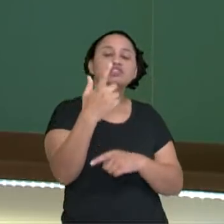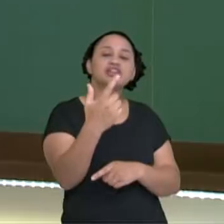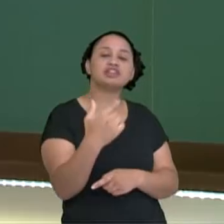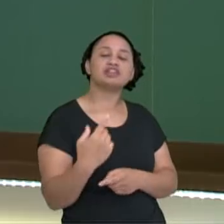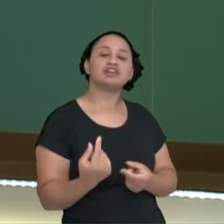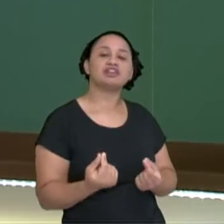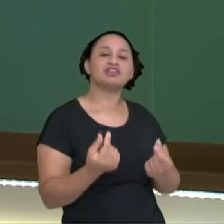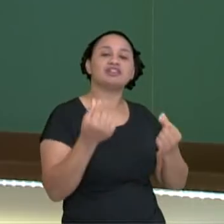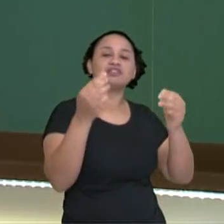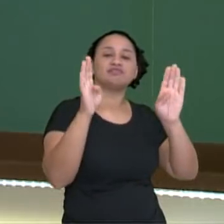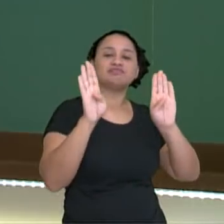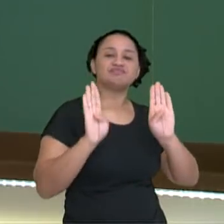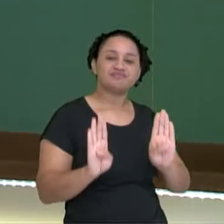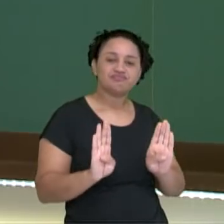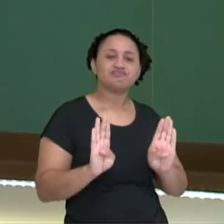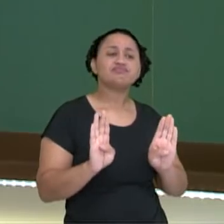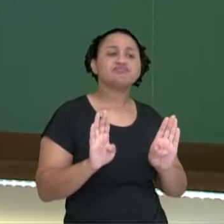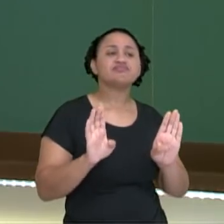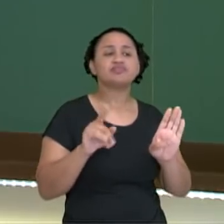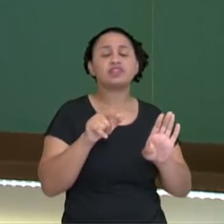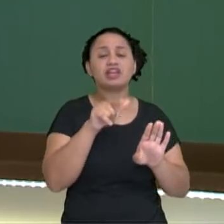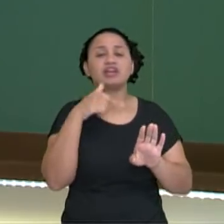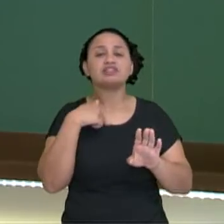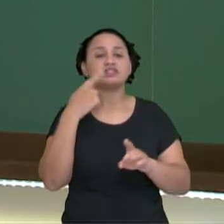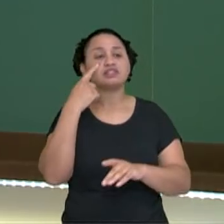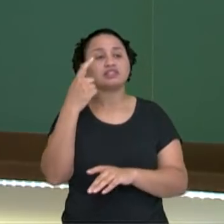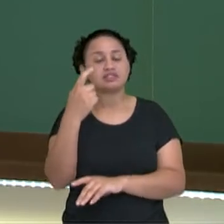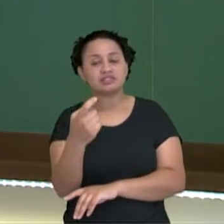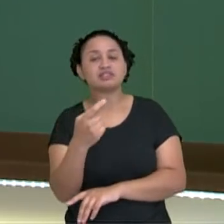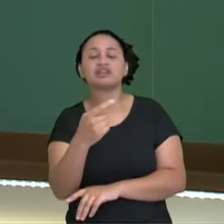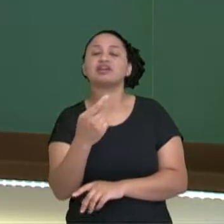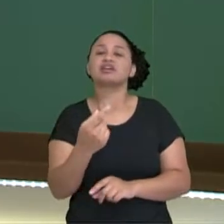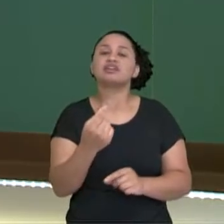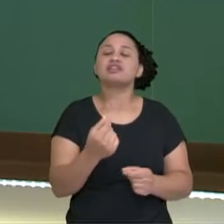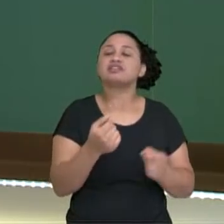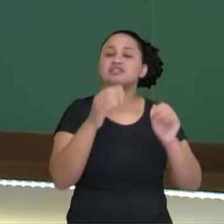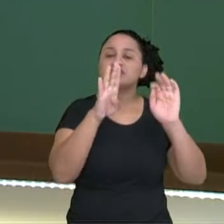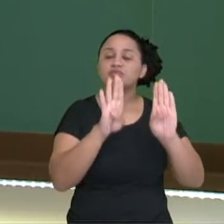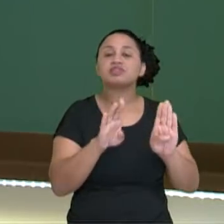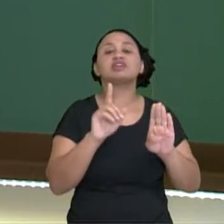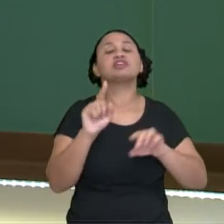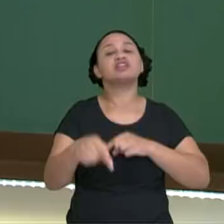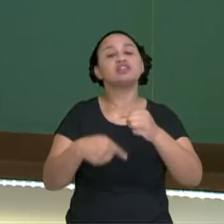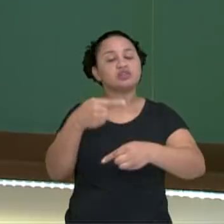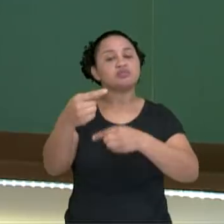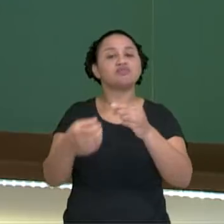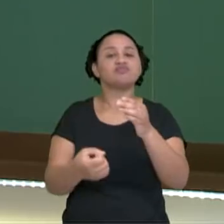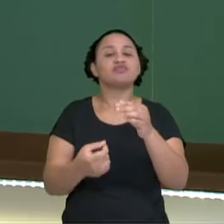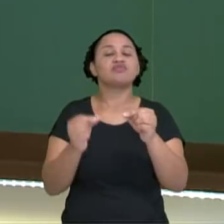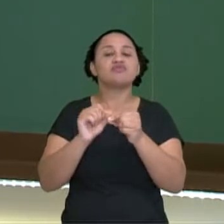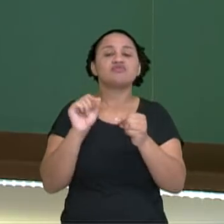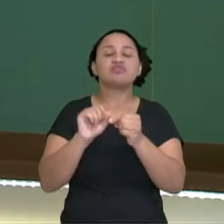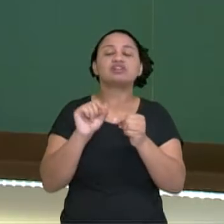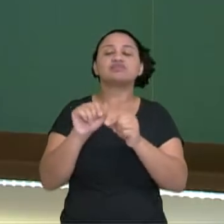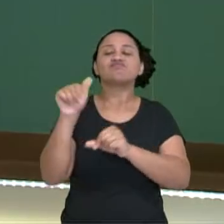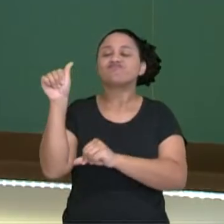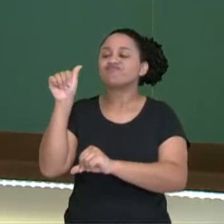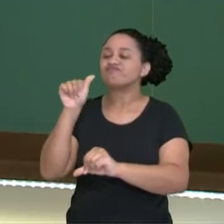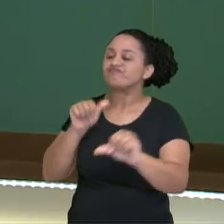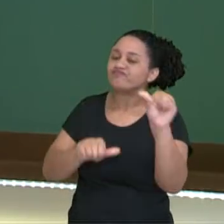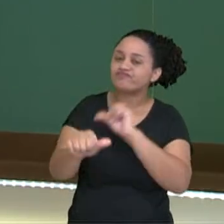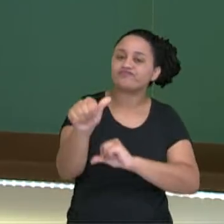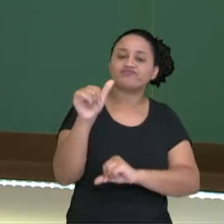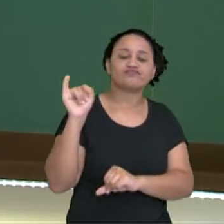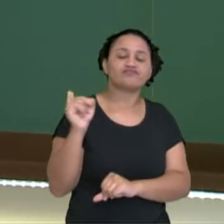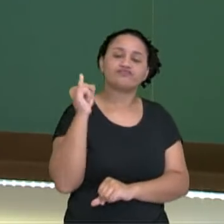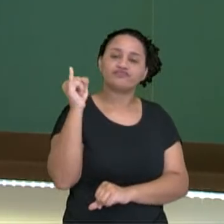da burguesia, né? E é esses interesses da burguesia que vão acabar gerando uma grande transformação